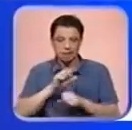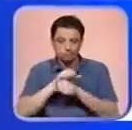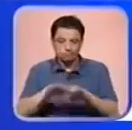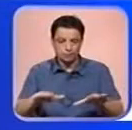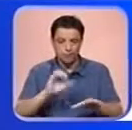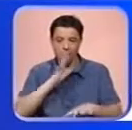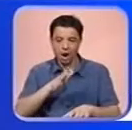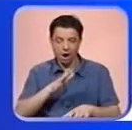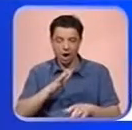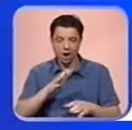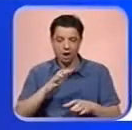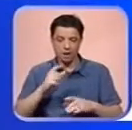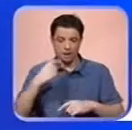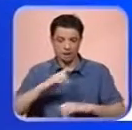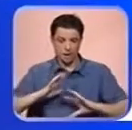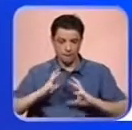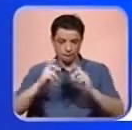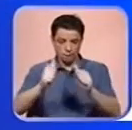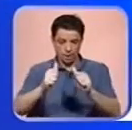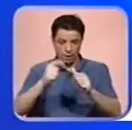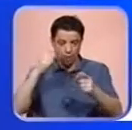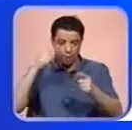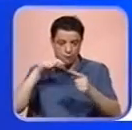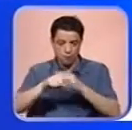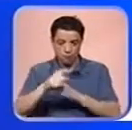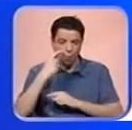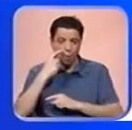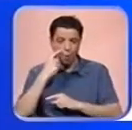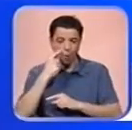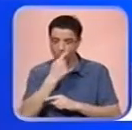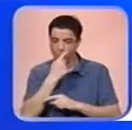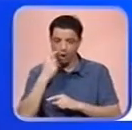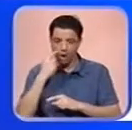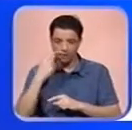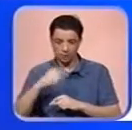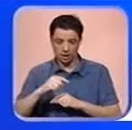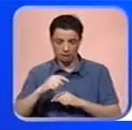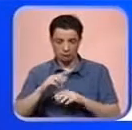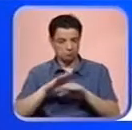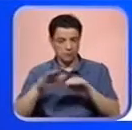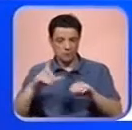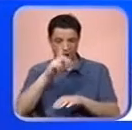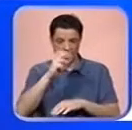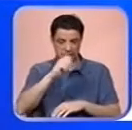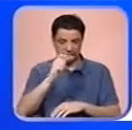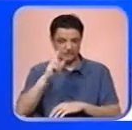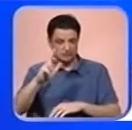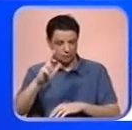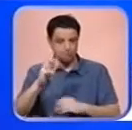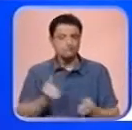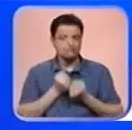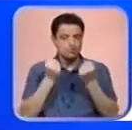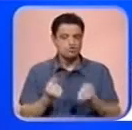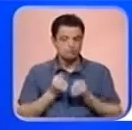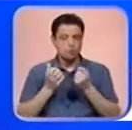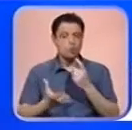manchas sim. brancas. Se evoluirmos, podemos ter o fundo do olho completamente deteriorado. E com laser vamos conseguir muitas vezes